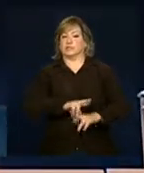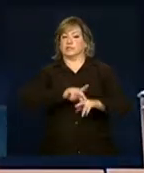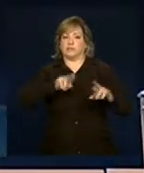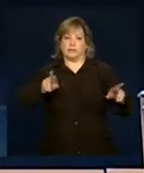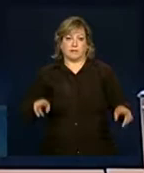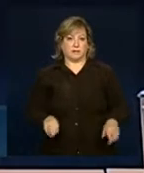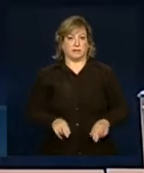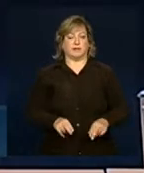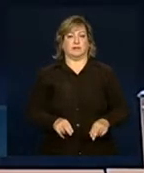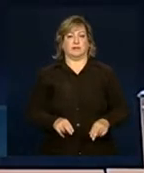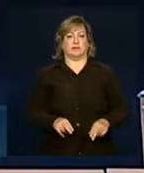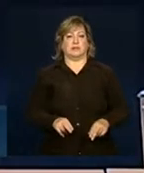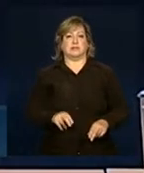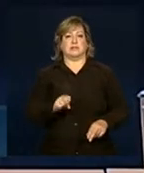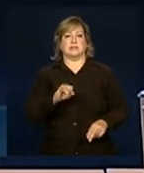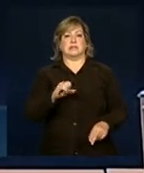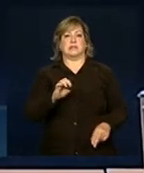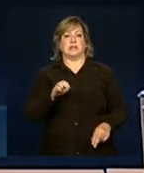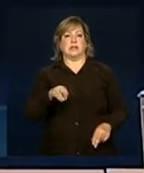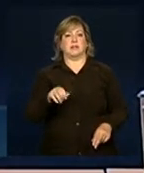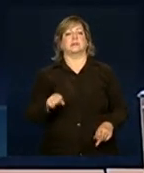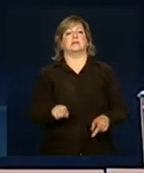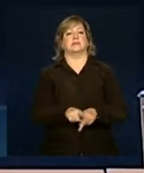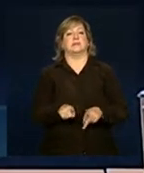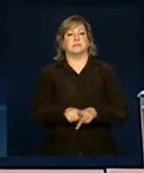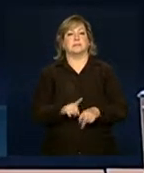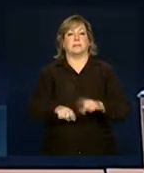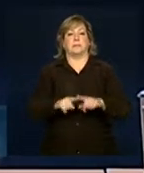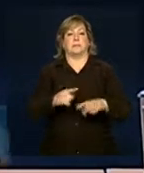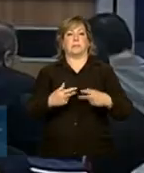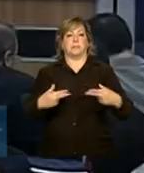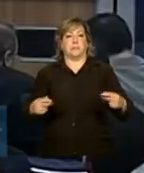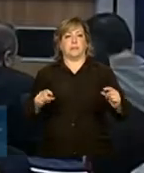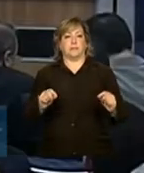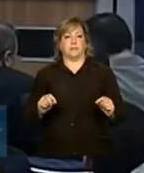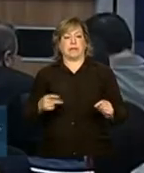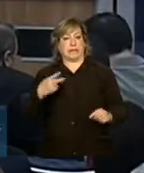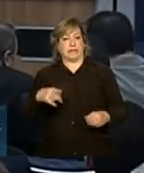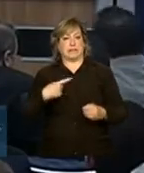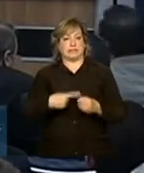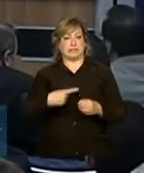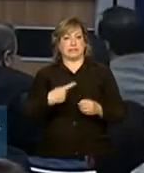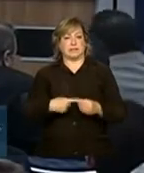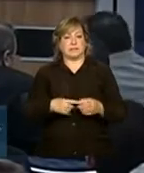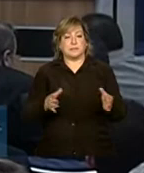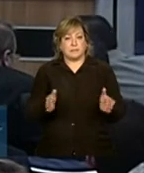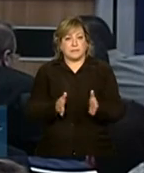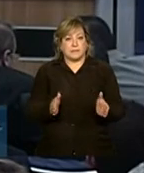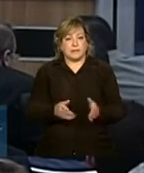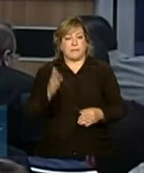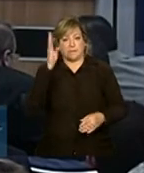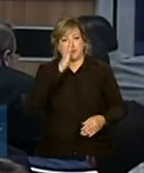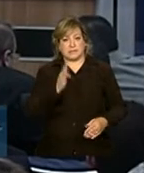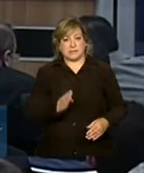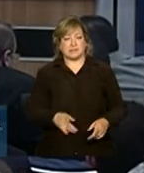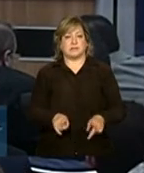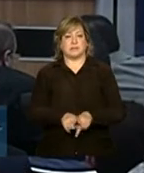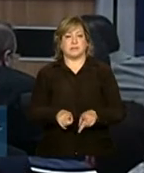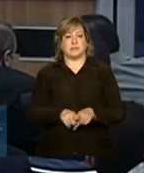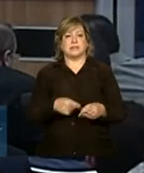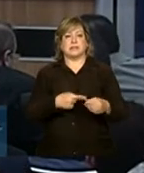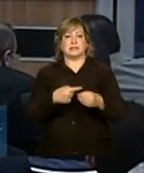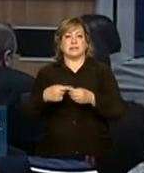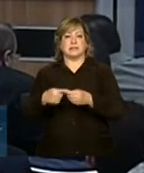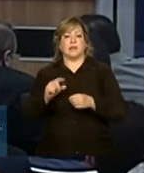diversos sistemas e equipamentos nas cidades das pequenas cidades brasileiras nas